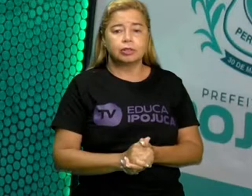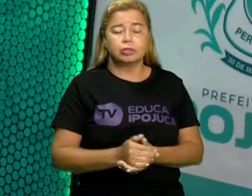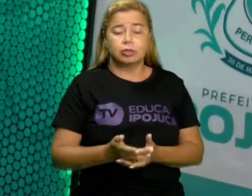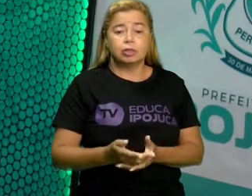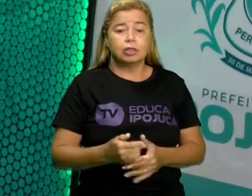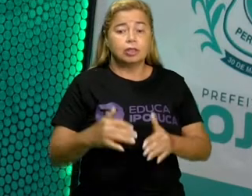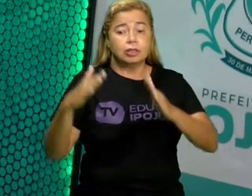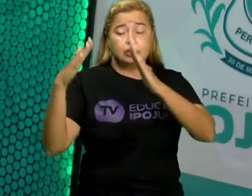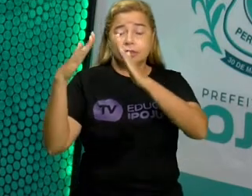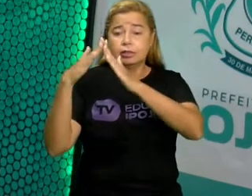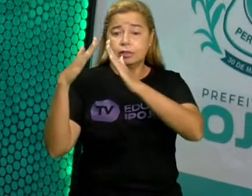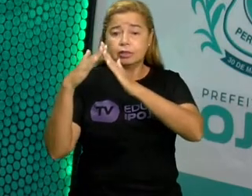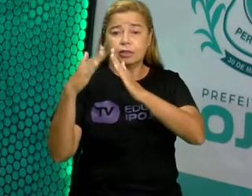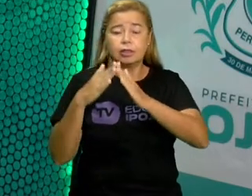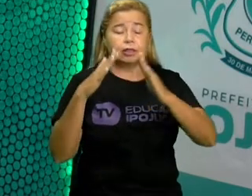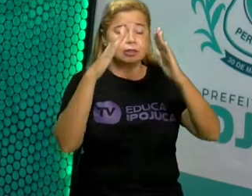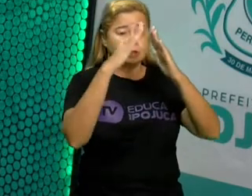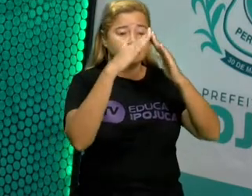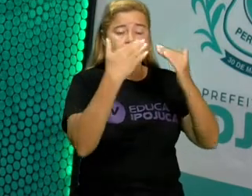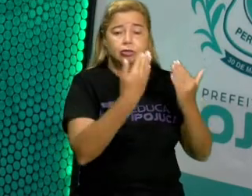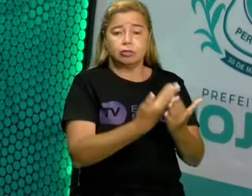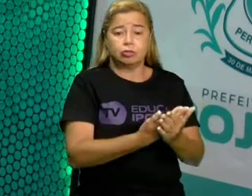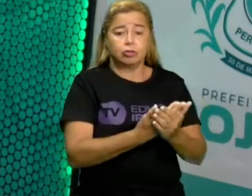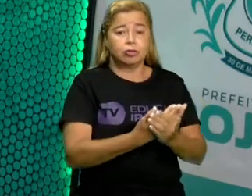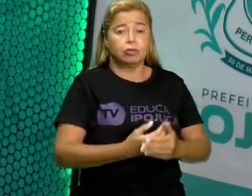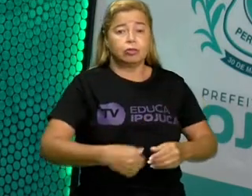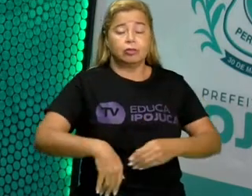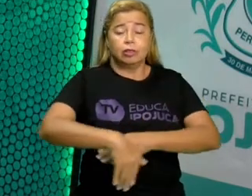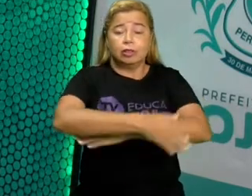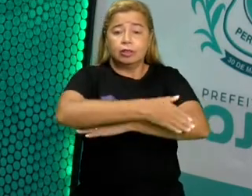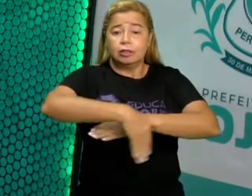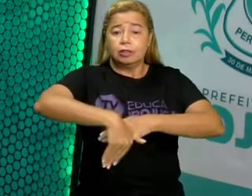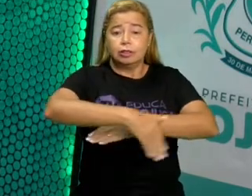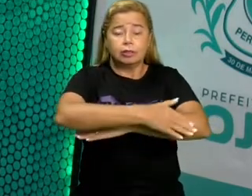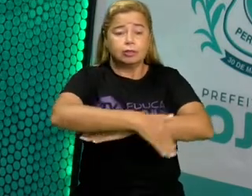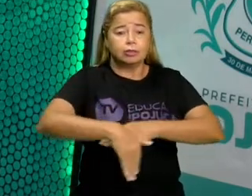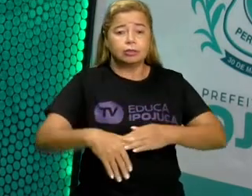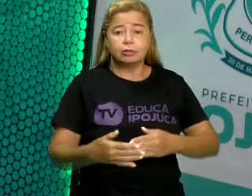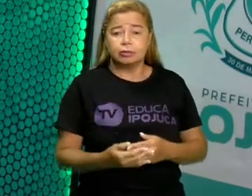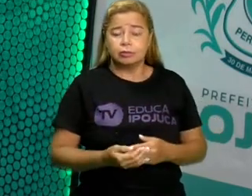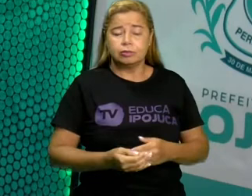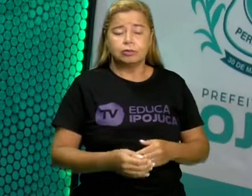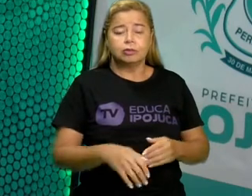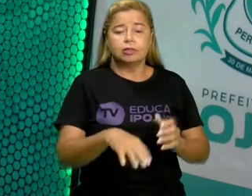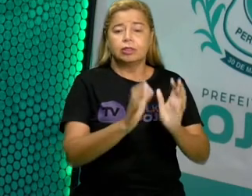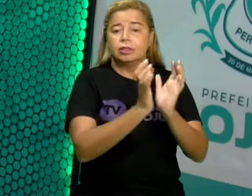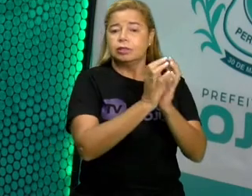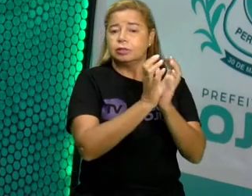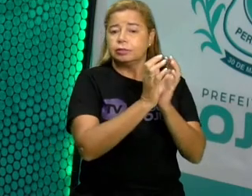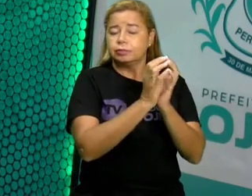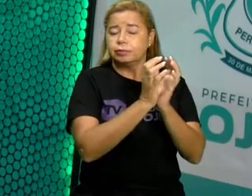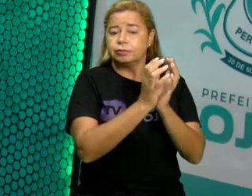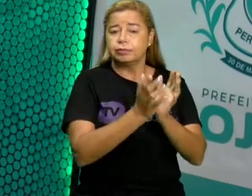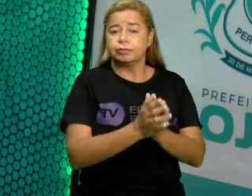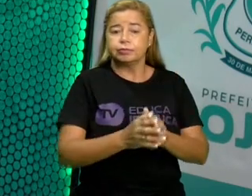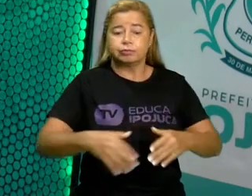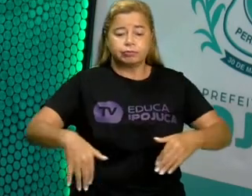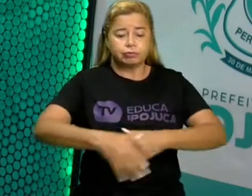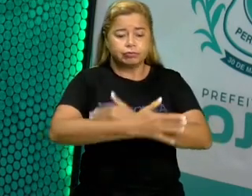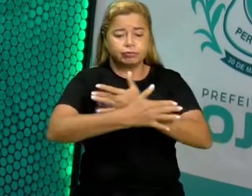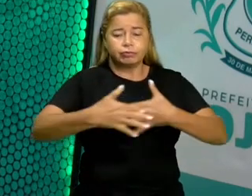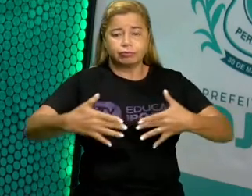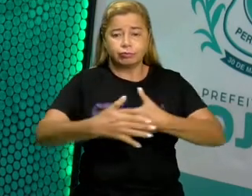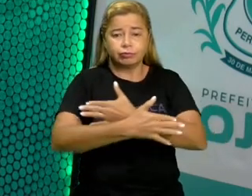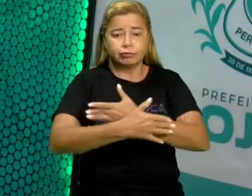casa na escola na rua na nossa comunidade na nossa